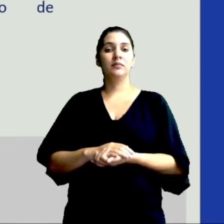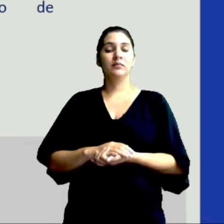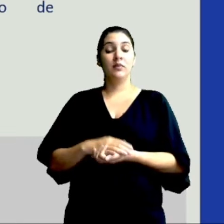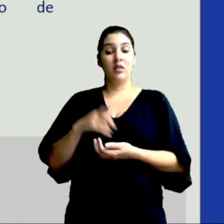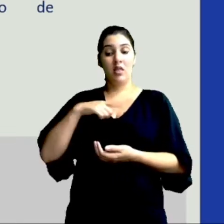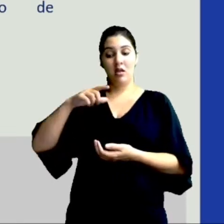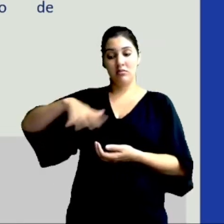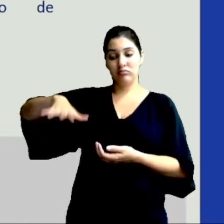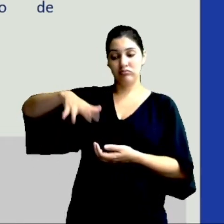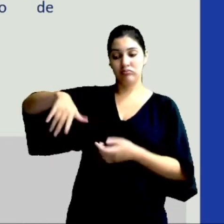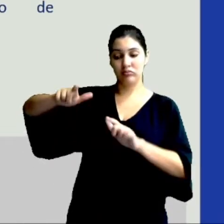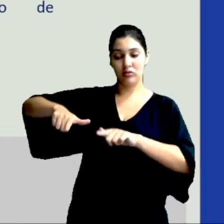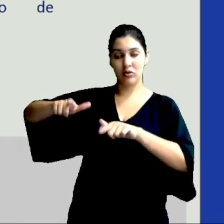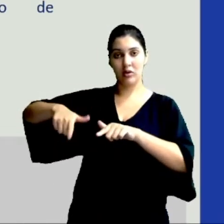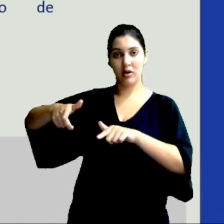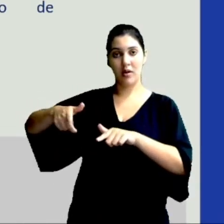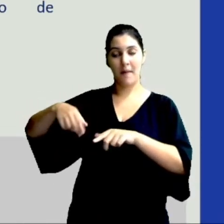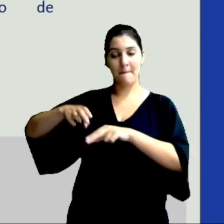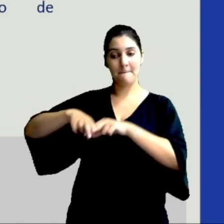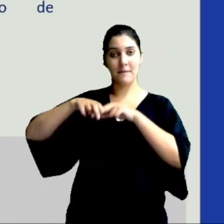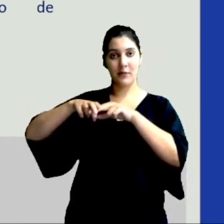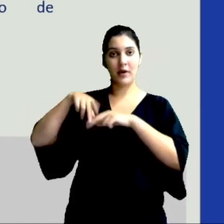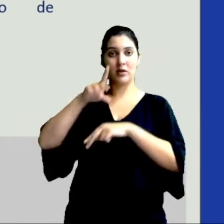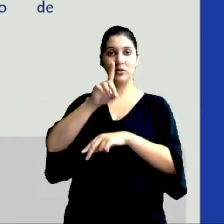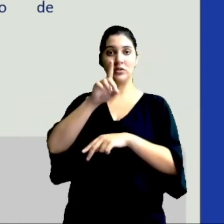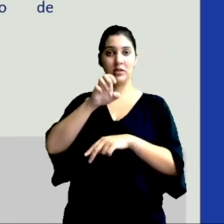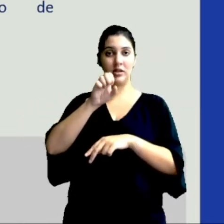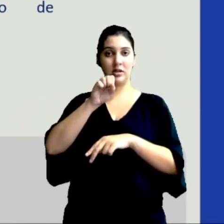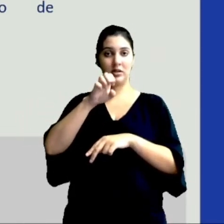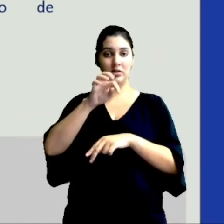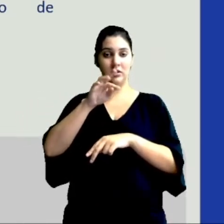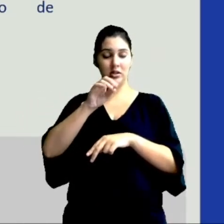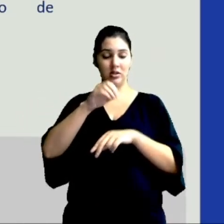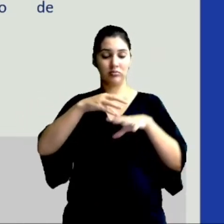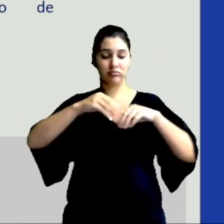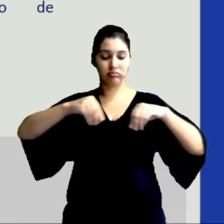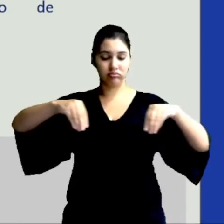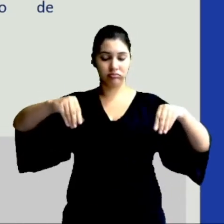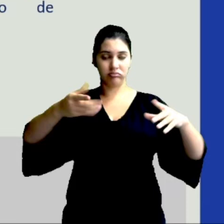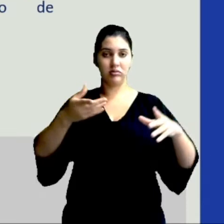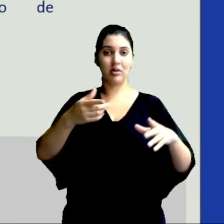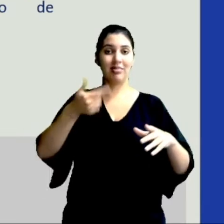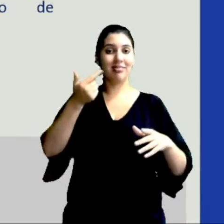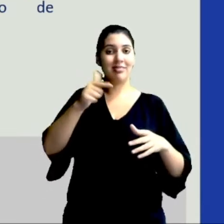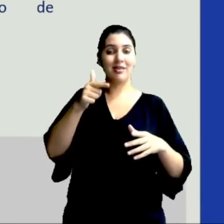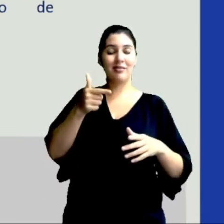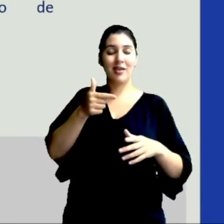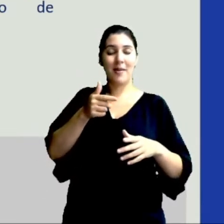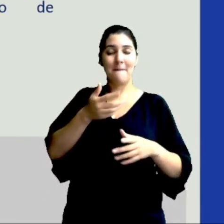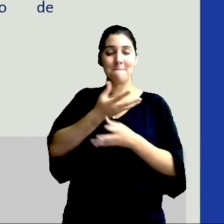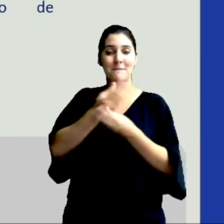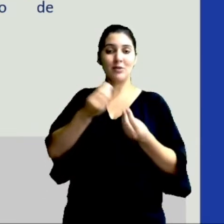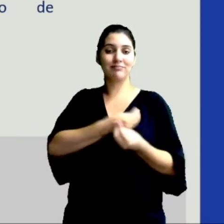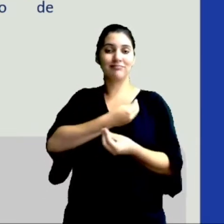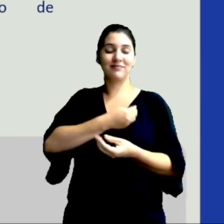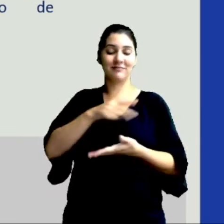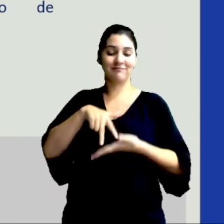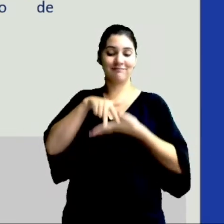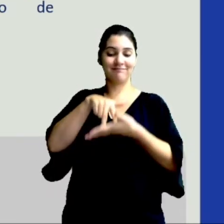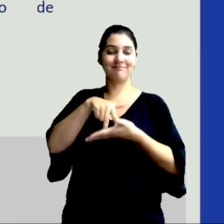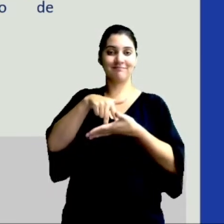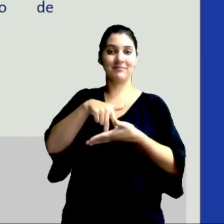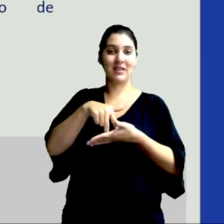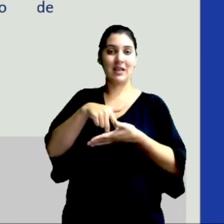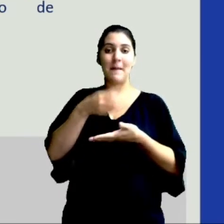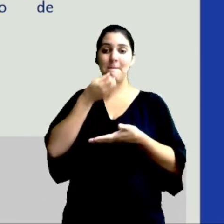Essas regiões, né, por conta dos desertos, elas vão ter uma fixação humana não favorável, não vai ser